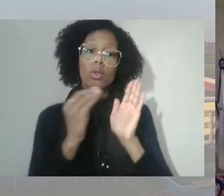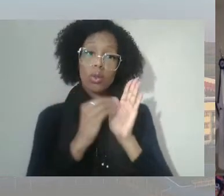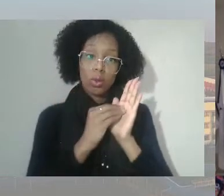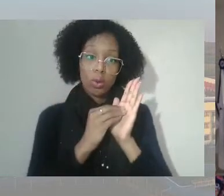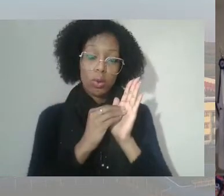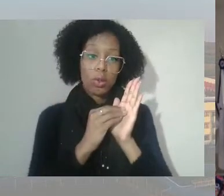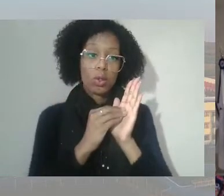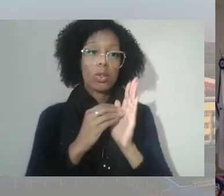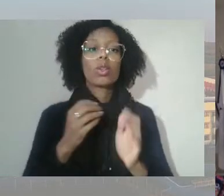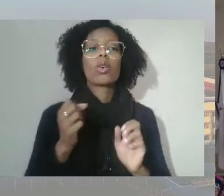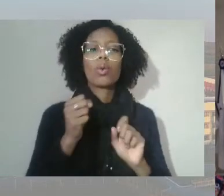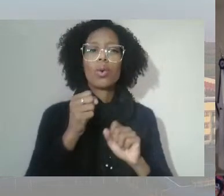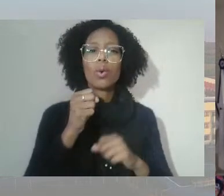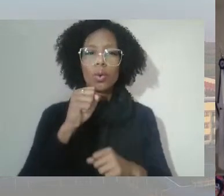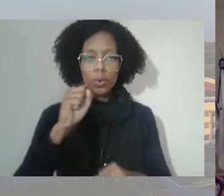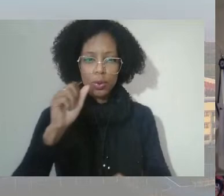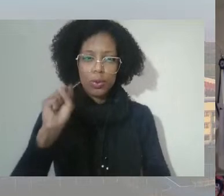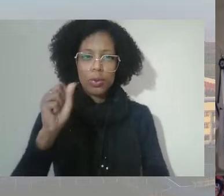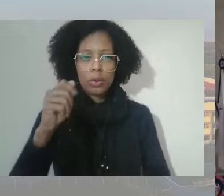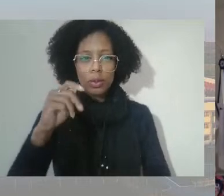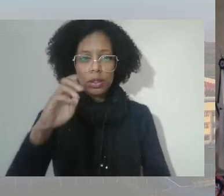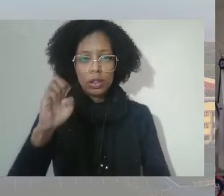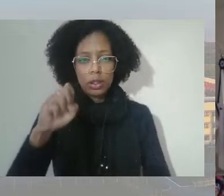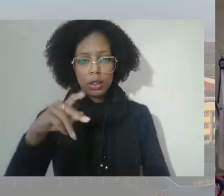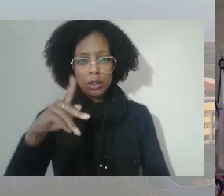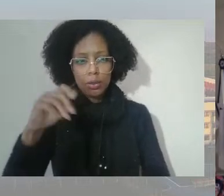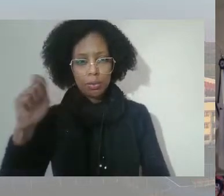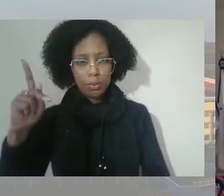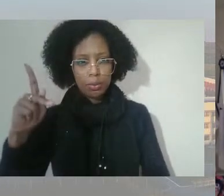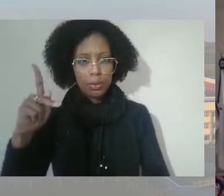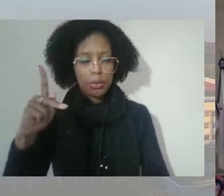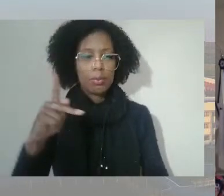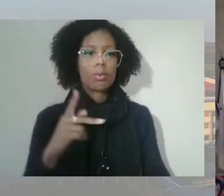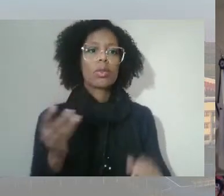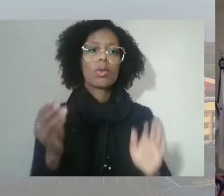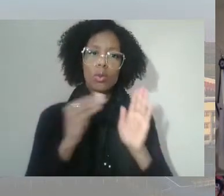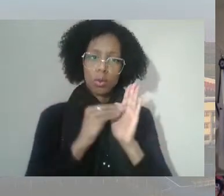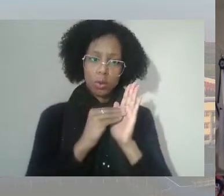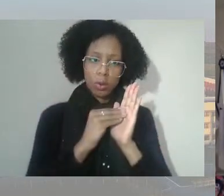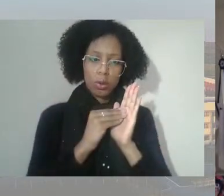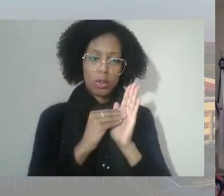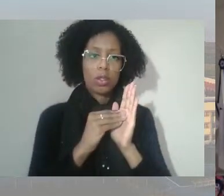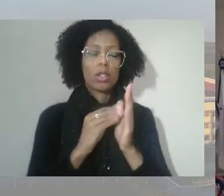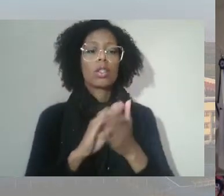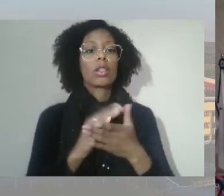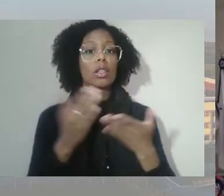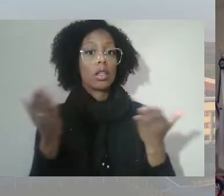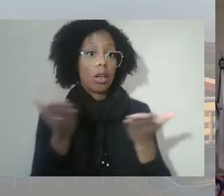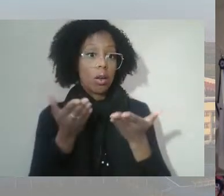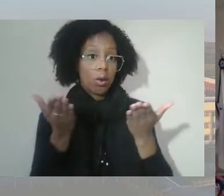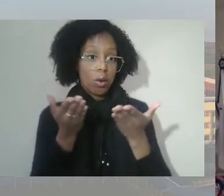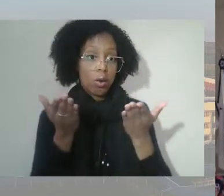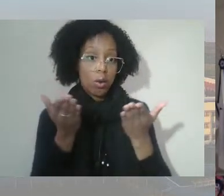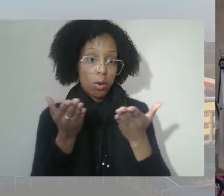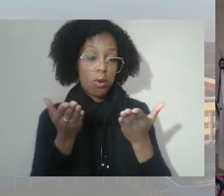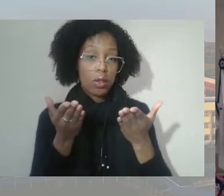pauta o CIEP, né, a 15ª edição do CIEP, e para que a gente delibere hoje